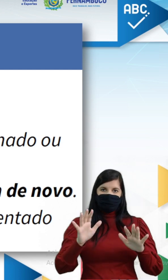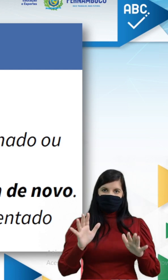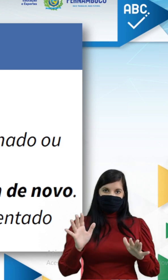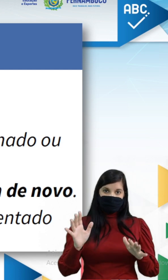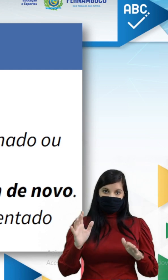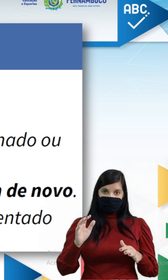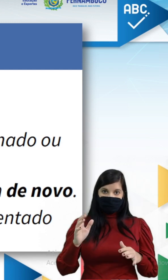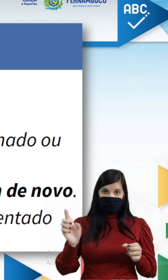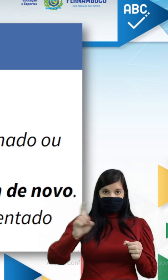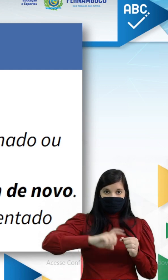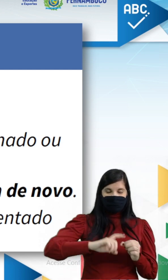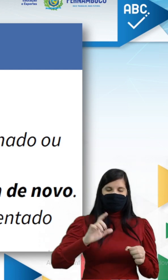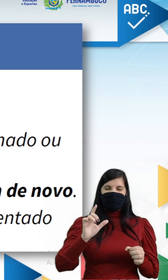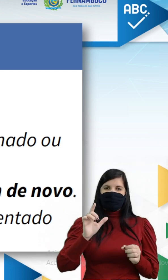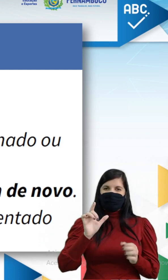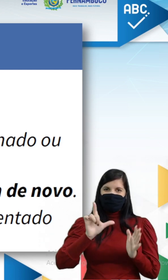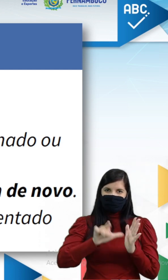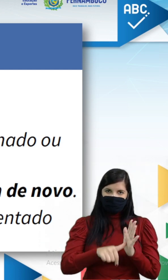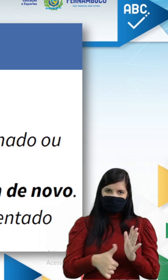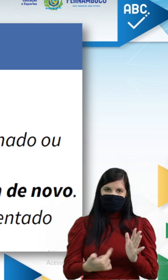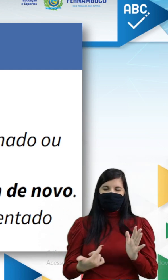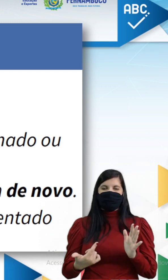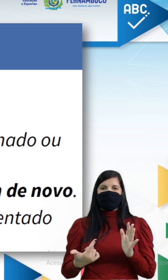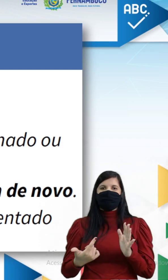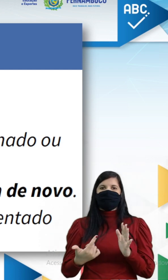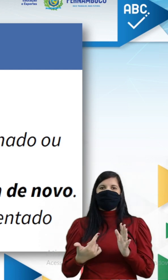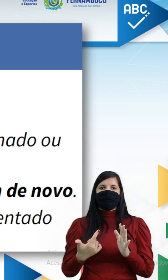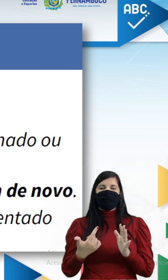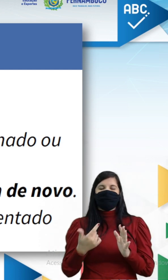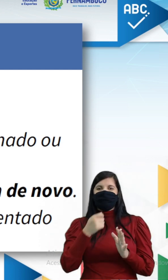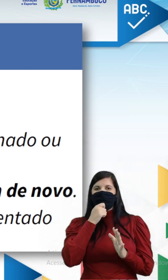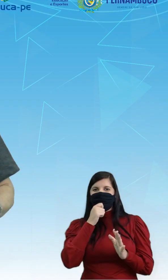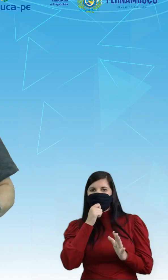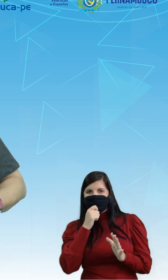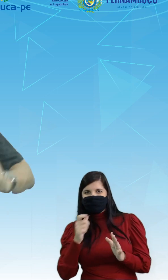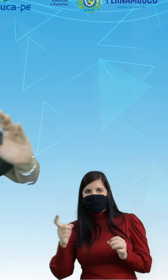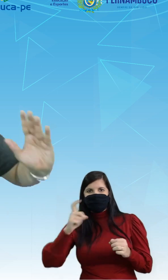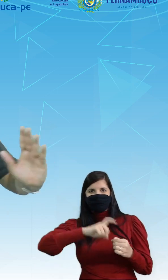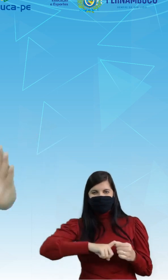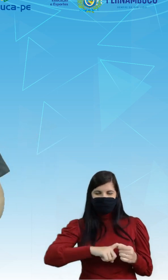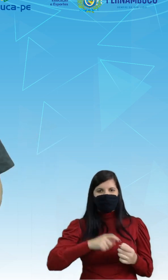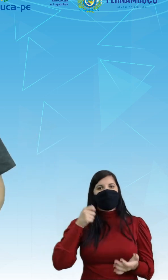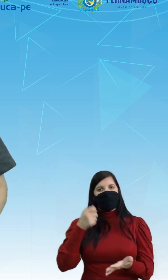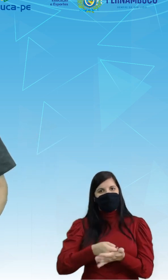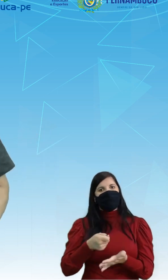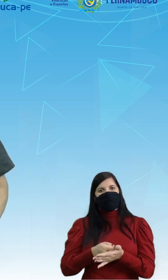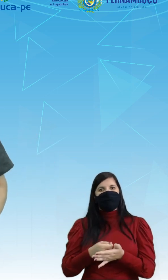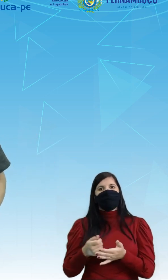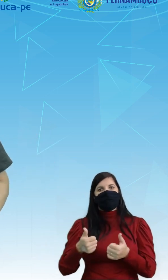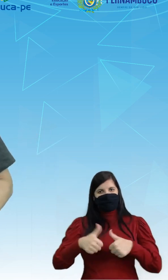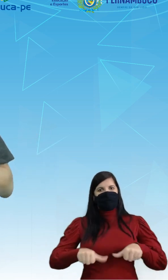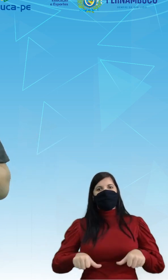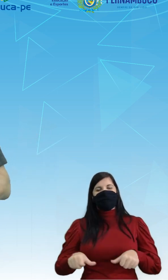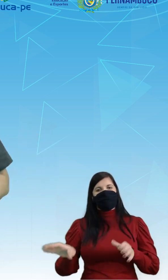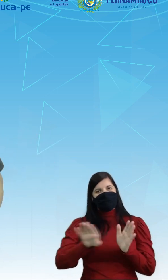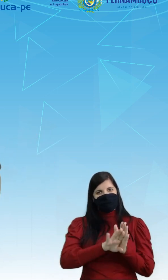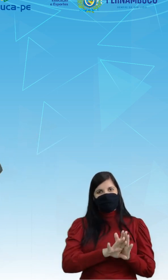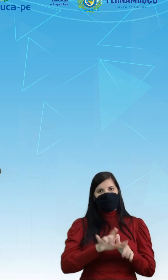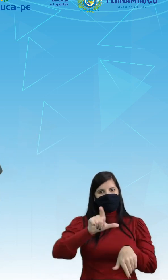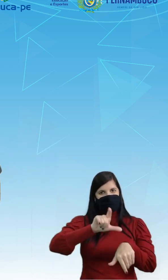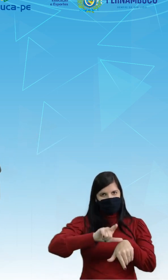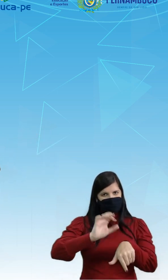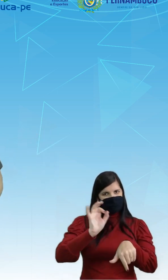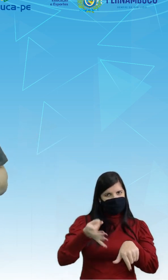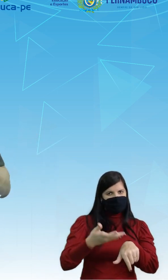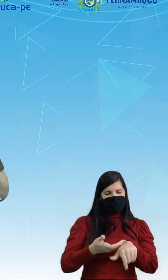retornar mais tarde. Aqui você tem, se ela ainda não retornou para casa, ela deveria estar naquele horário. Ela sempre chega